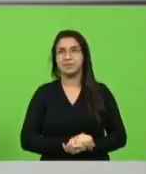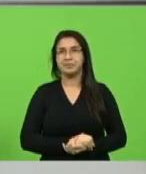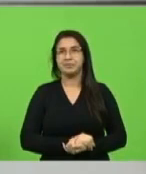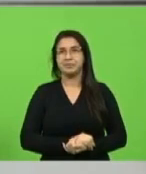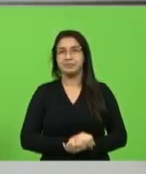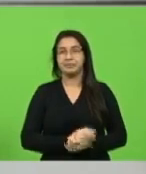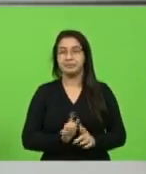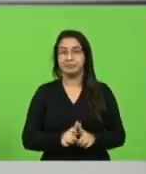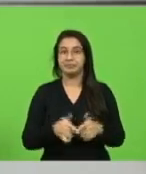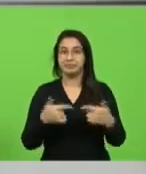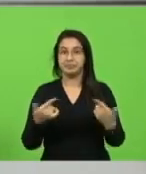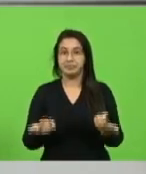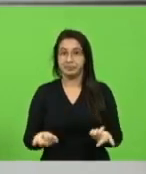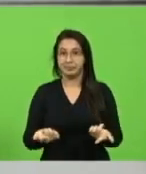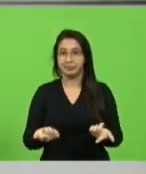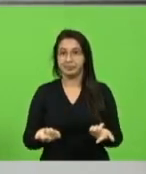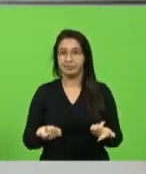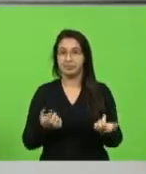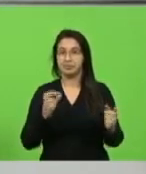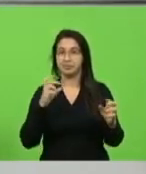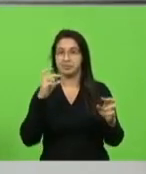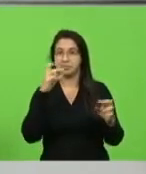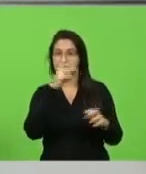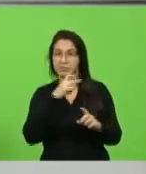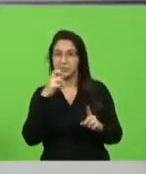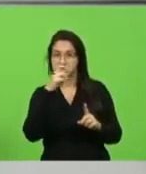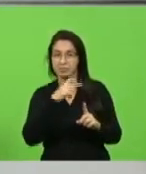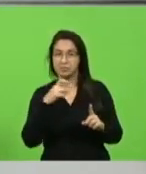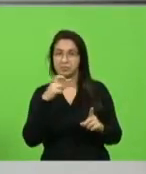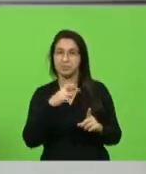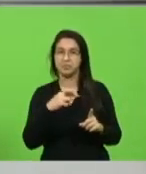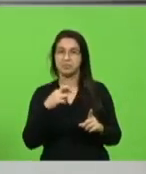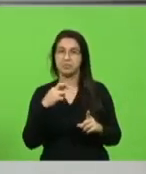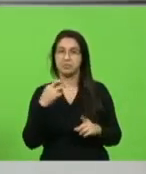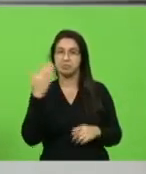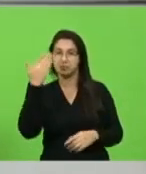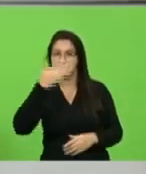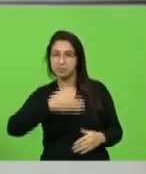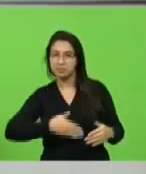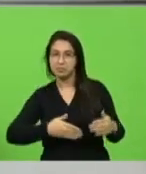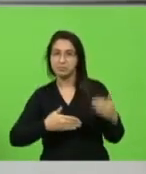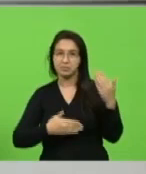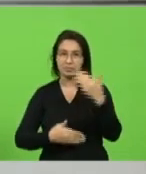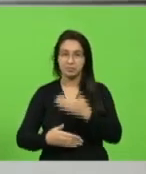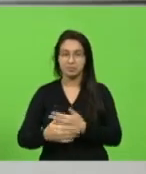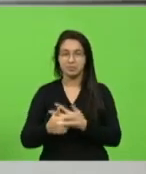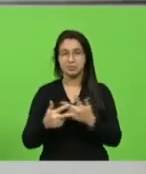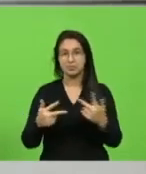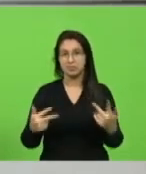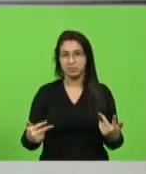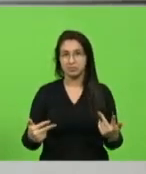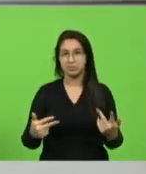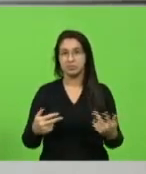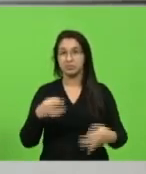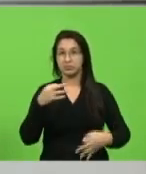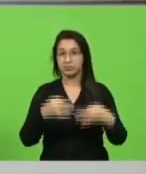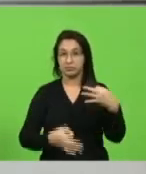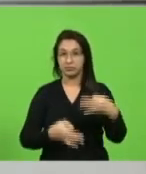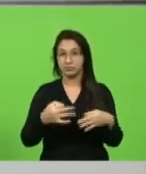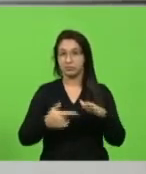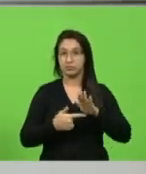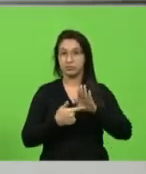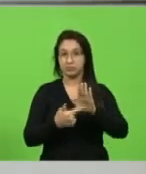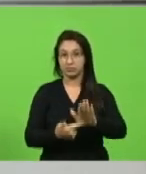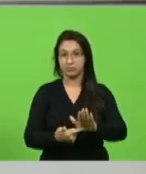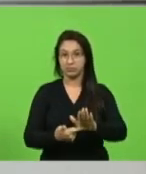Portanto, a análise dos fatos e das provas para efeito de julgamento da denúncia em